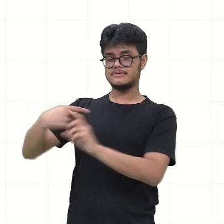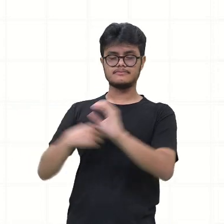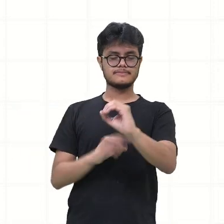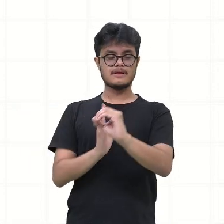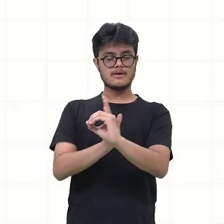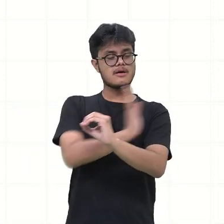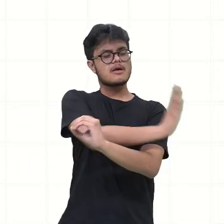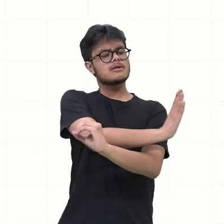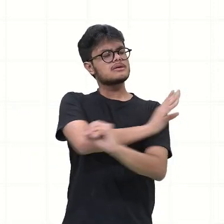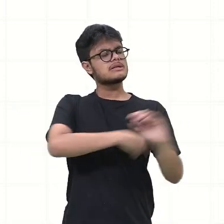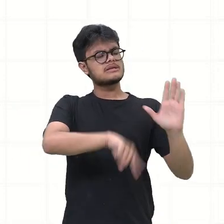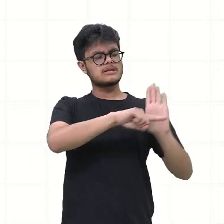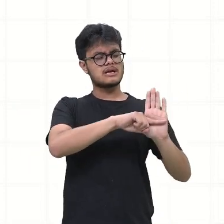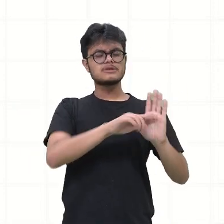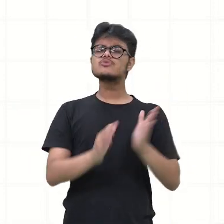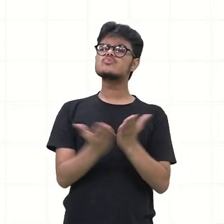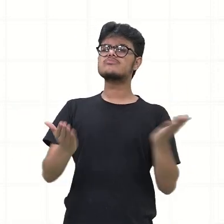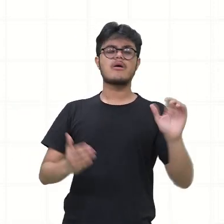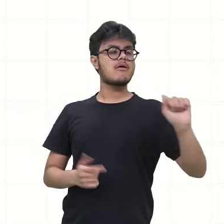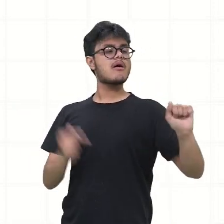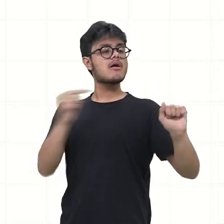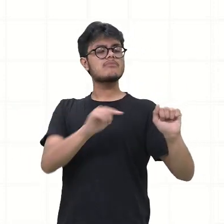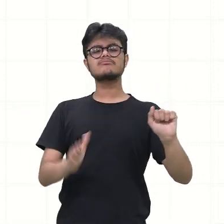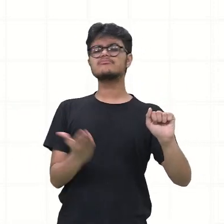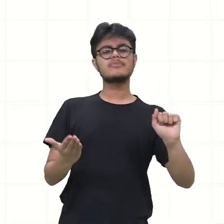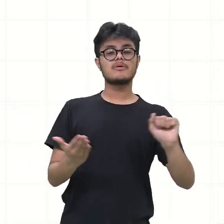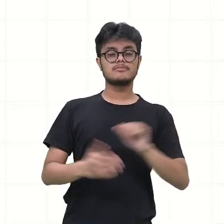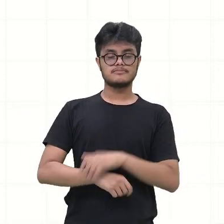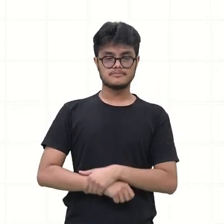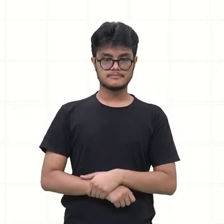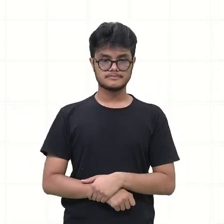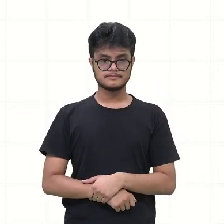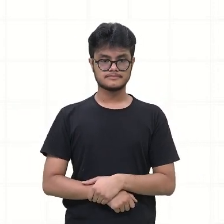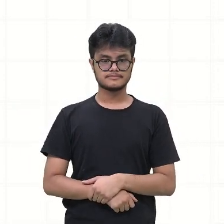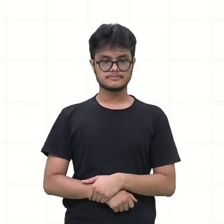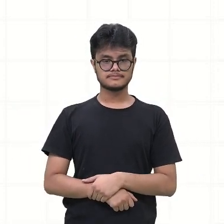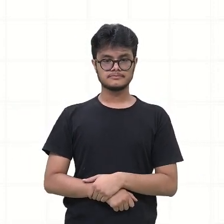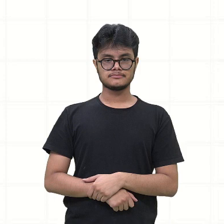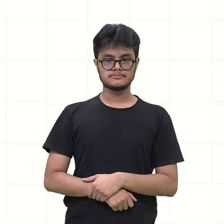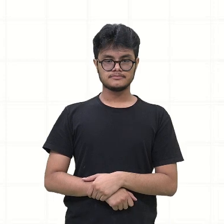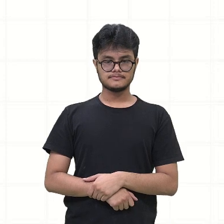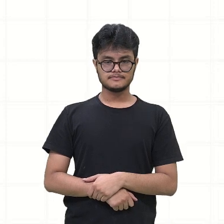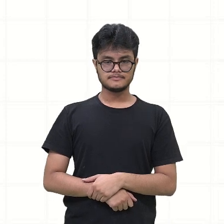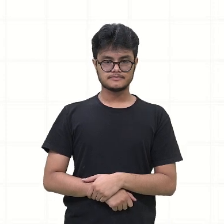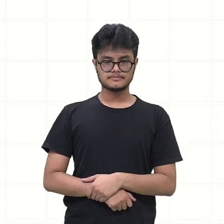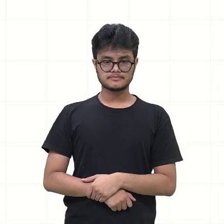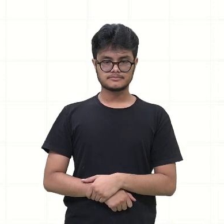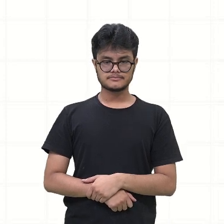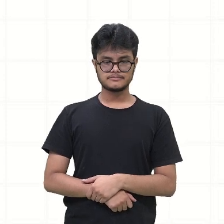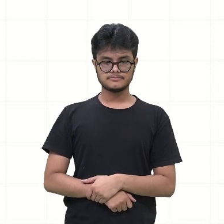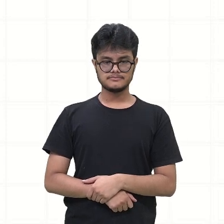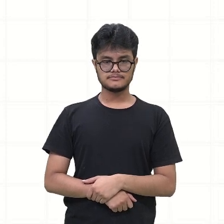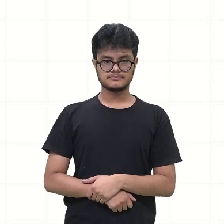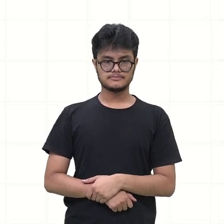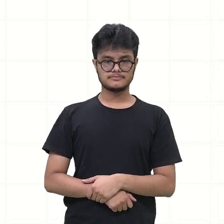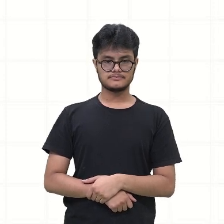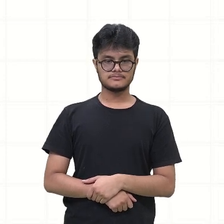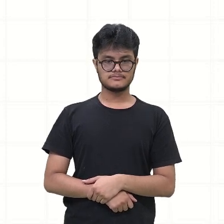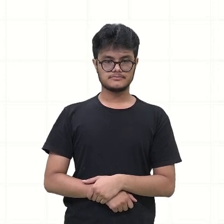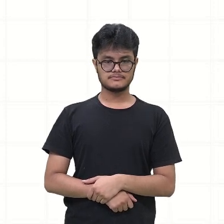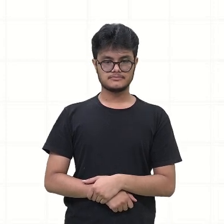né, à esquerda do 0. Então, à direita do 0, como quiser ver aí. Então, ele vai estar do